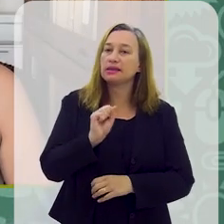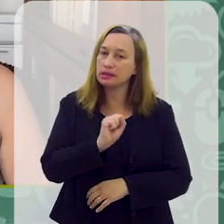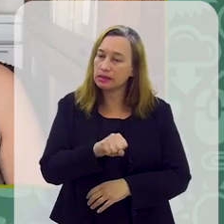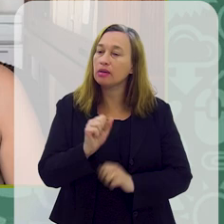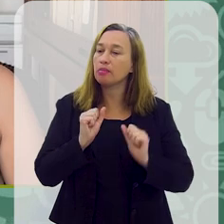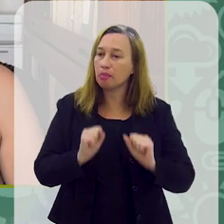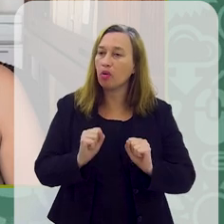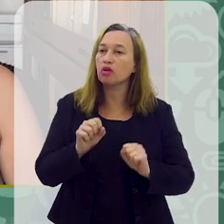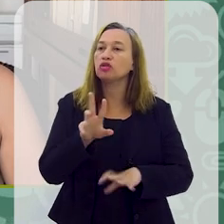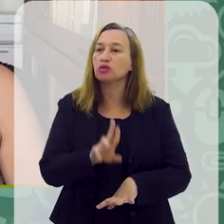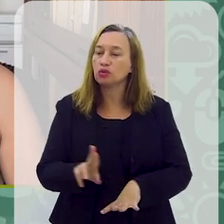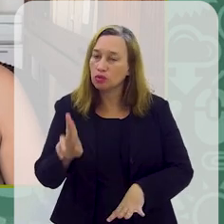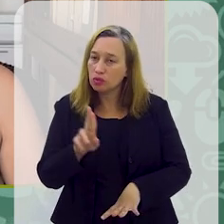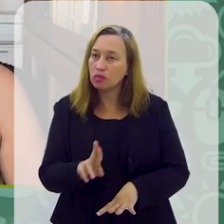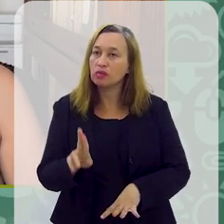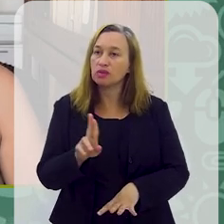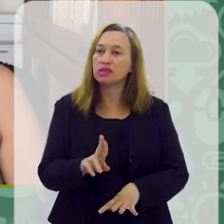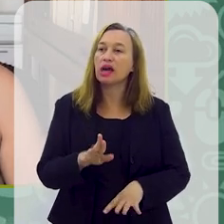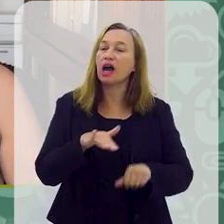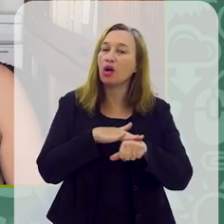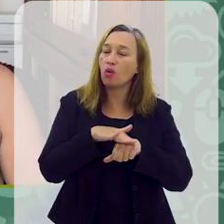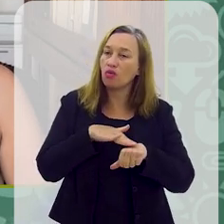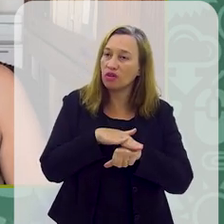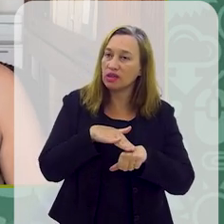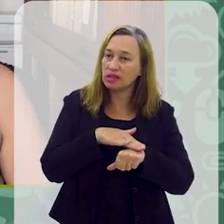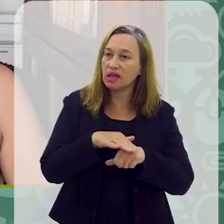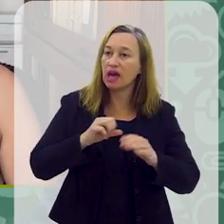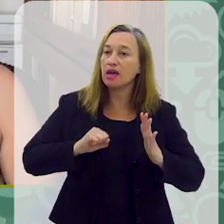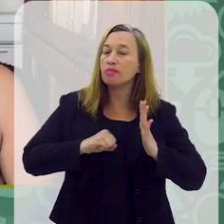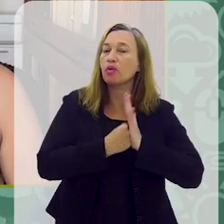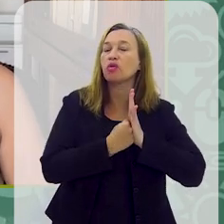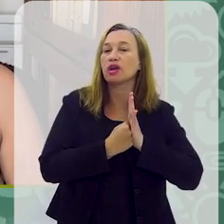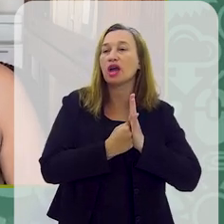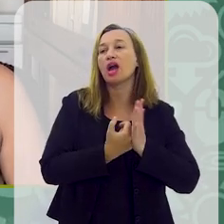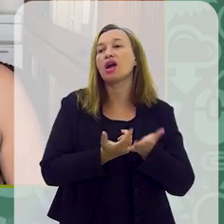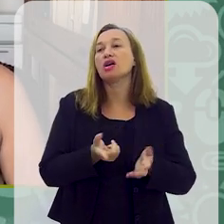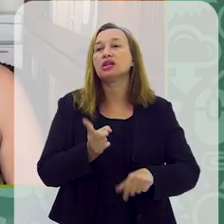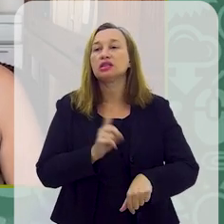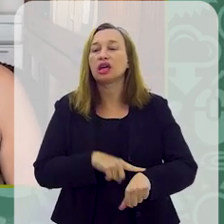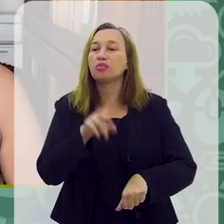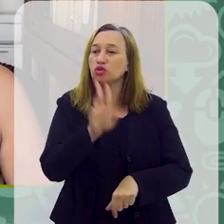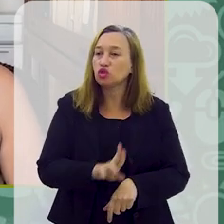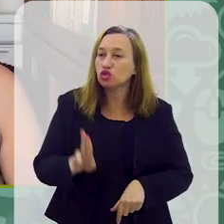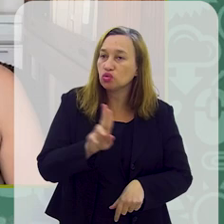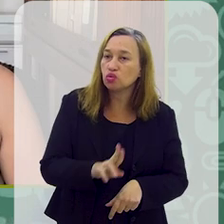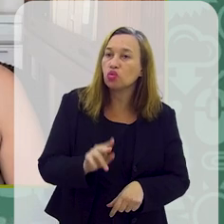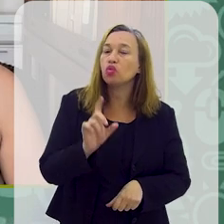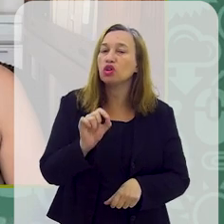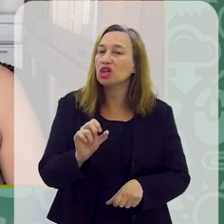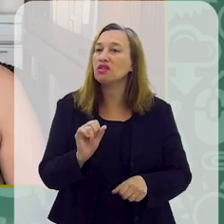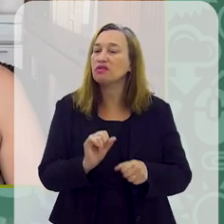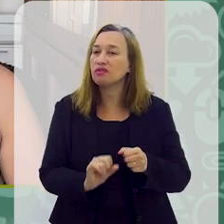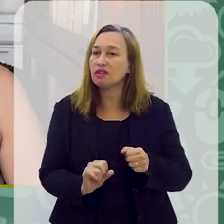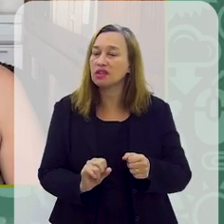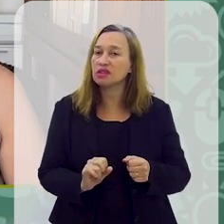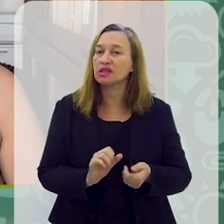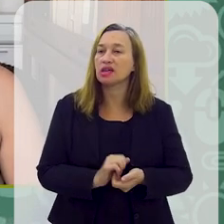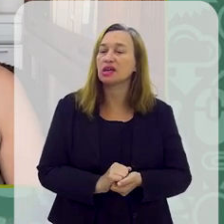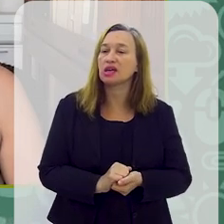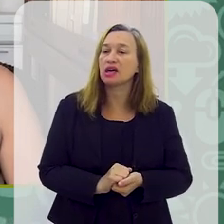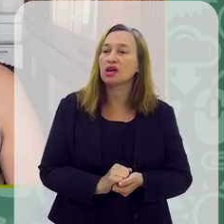que os pais podem sim usar esses apps, conversar e bloquear tanto o tempo de uso, como o que vai